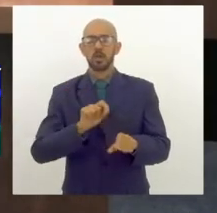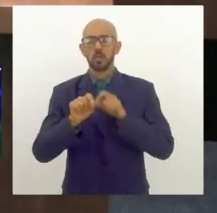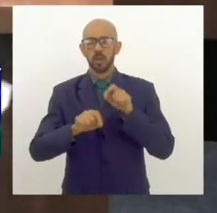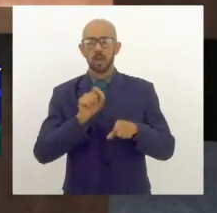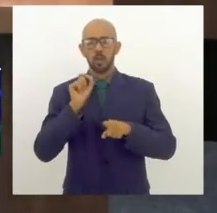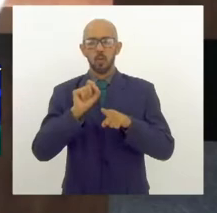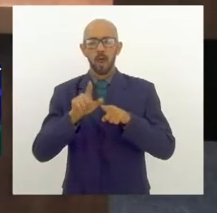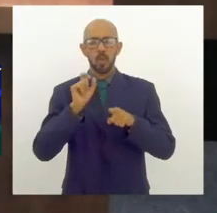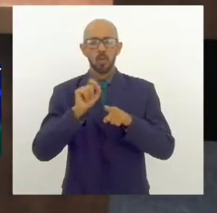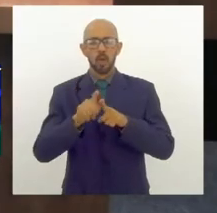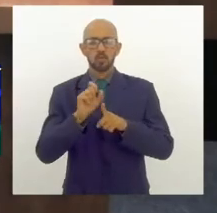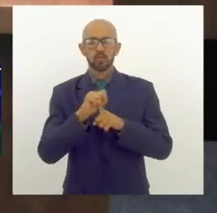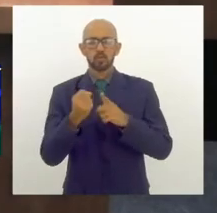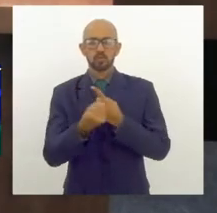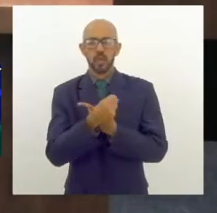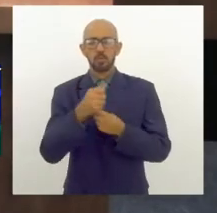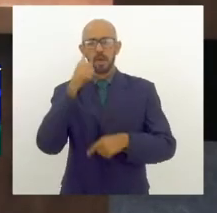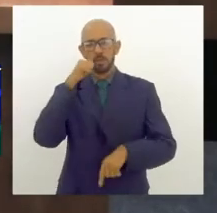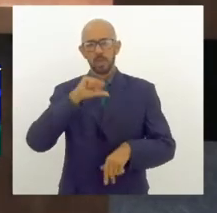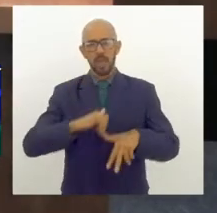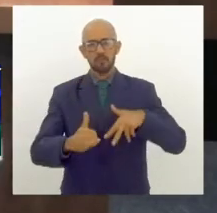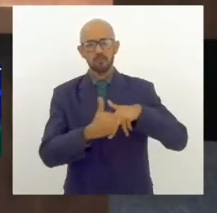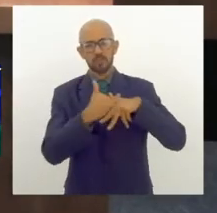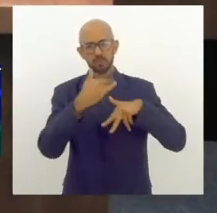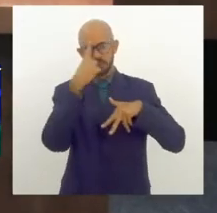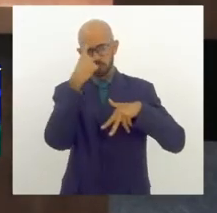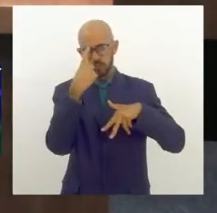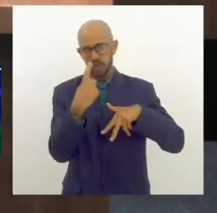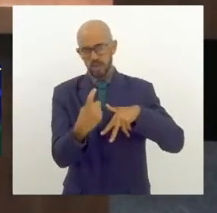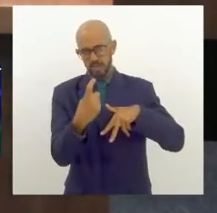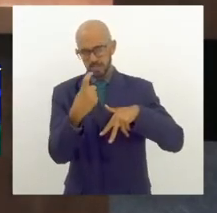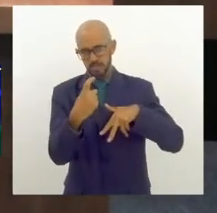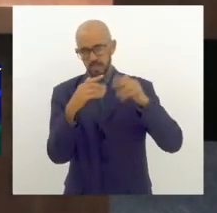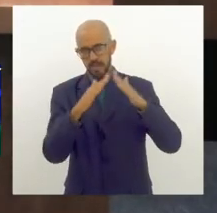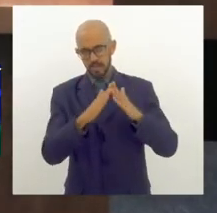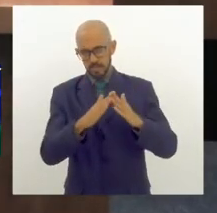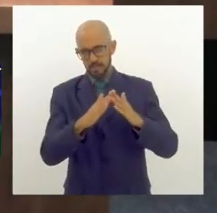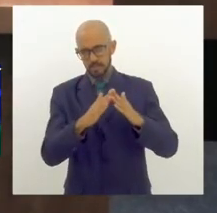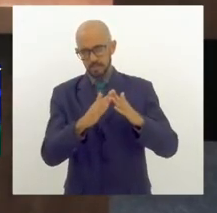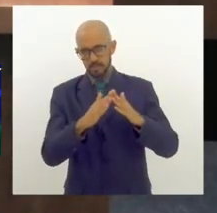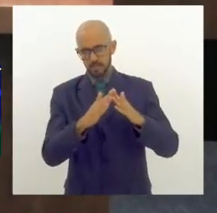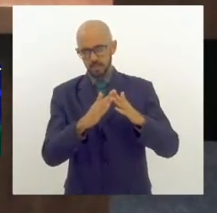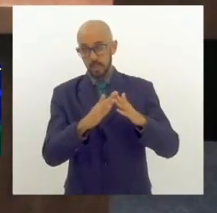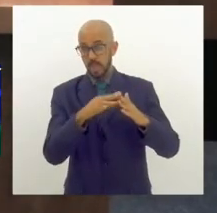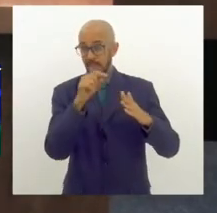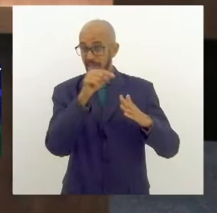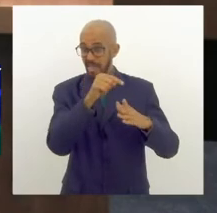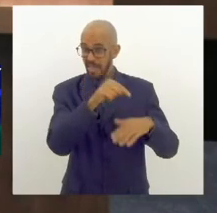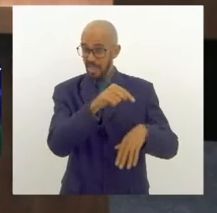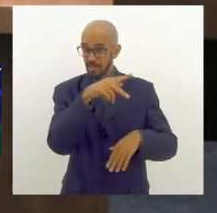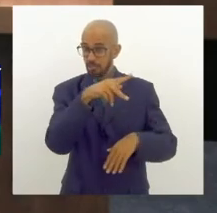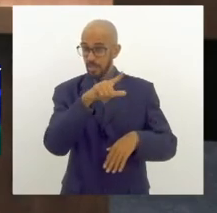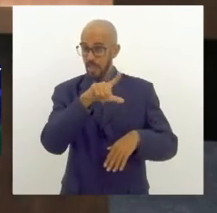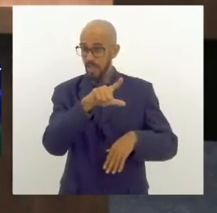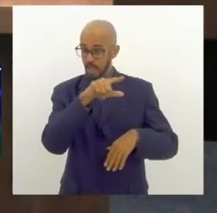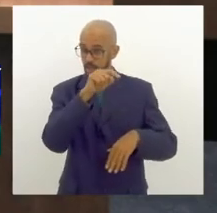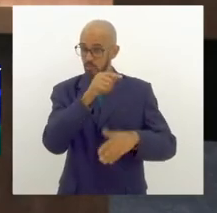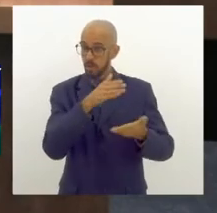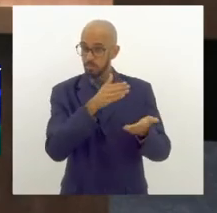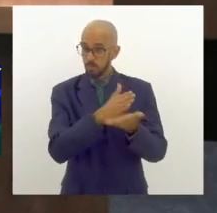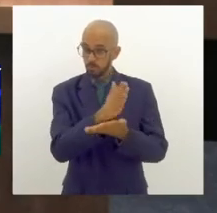aluguel social para mulheres vítimas de violência doméstica. Esse projeto foi aprovado,